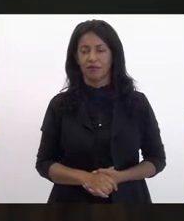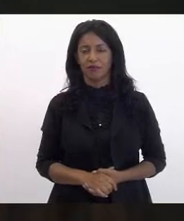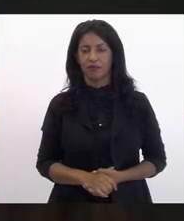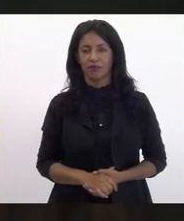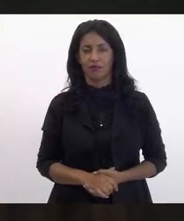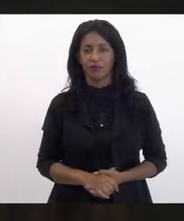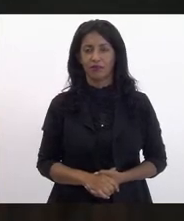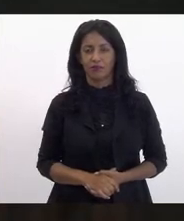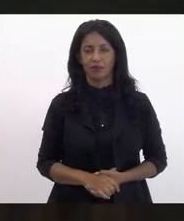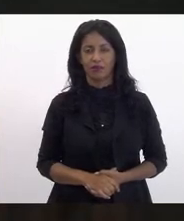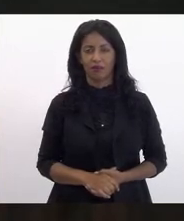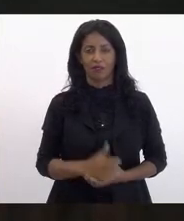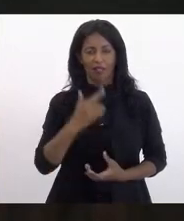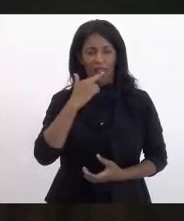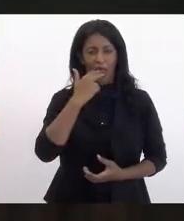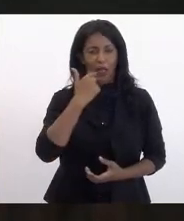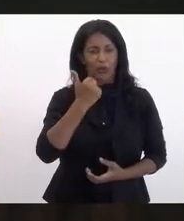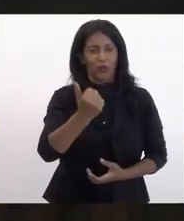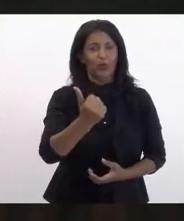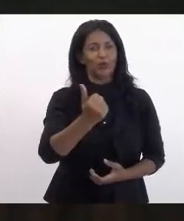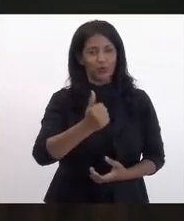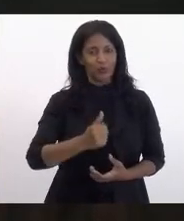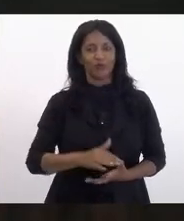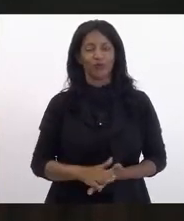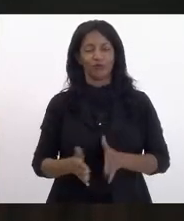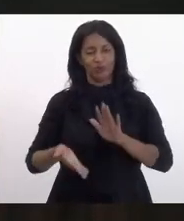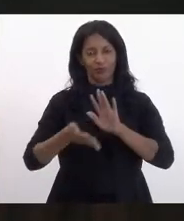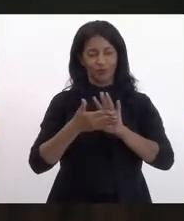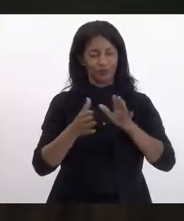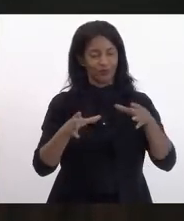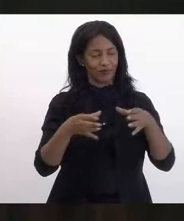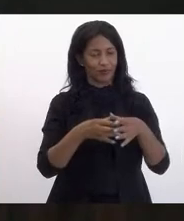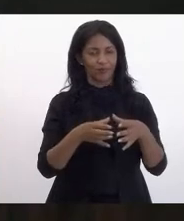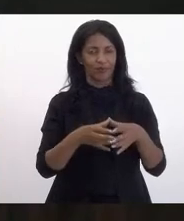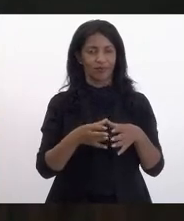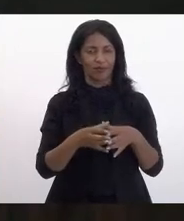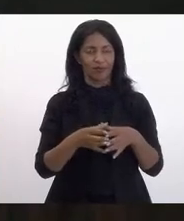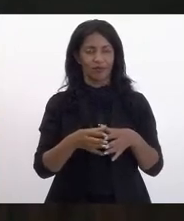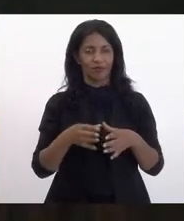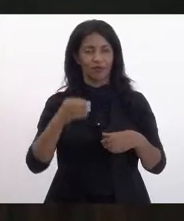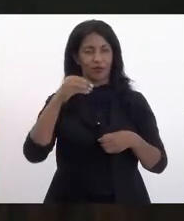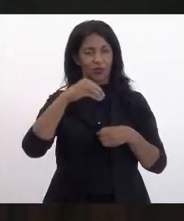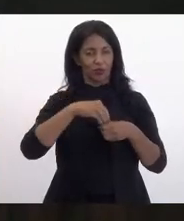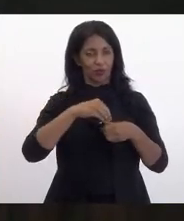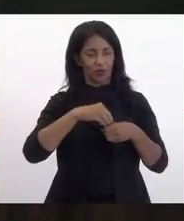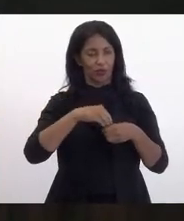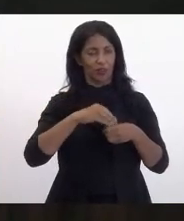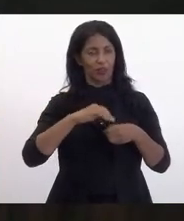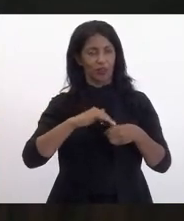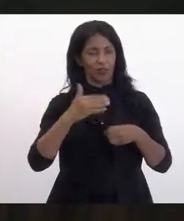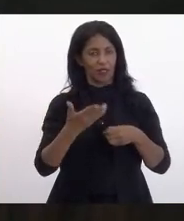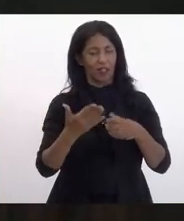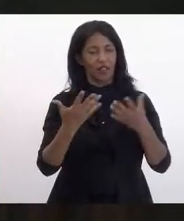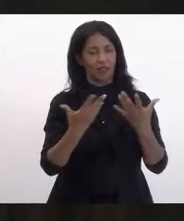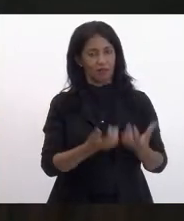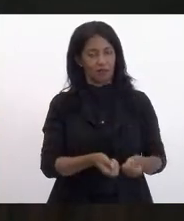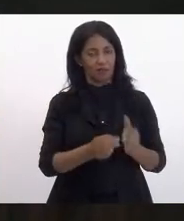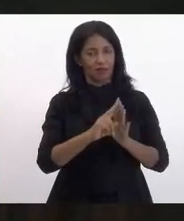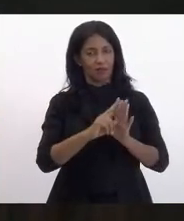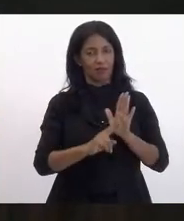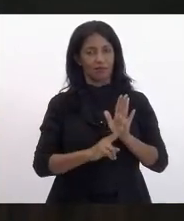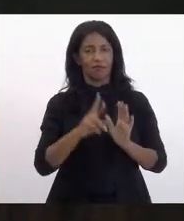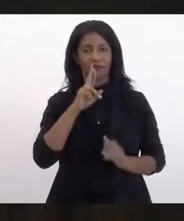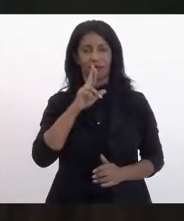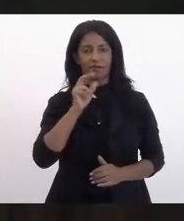Giudice, tem que enrolar a língua. Pareceres da Comissão de Normas Internas e Proposições Externas, favorável. Relator,